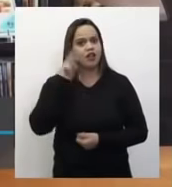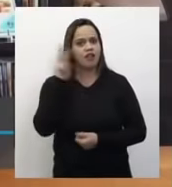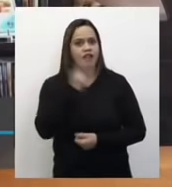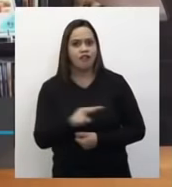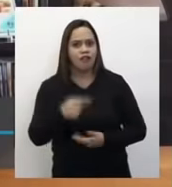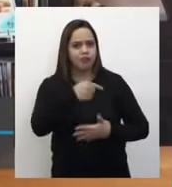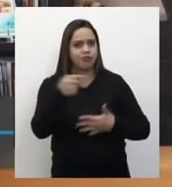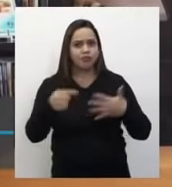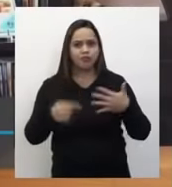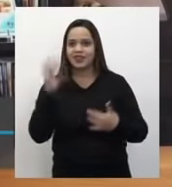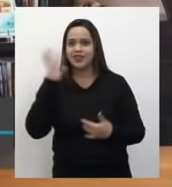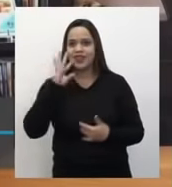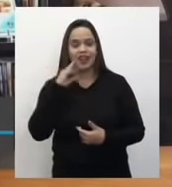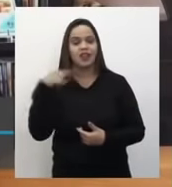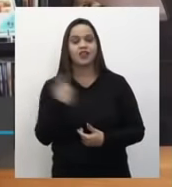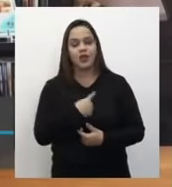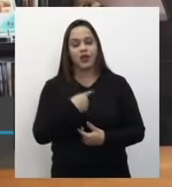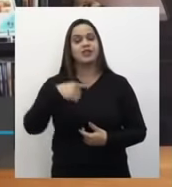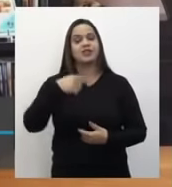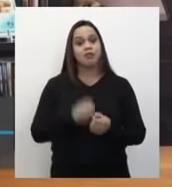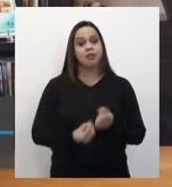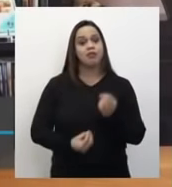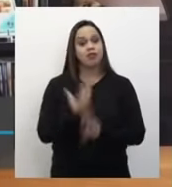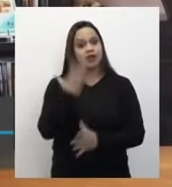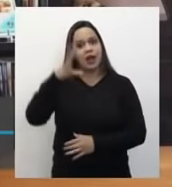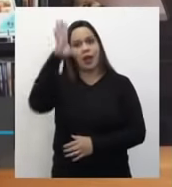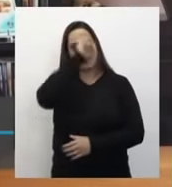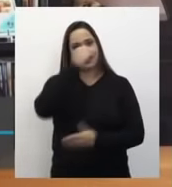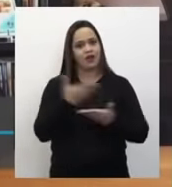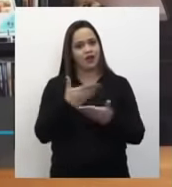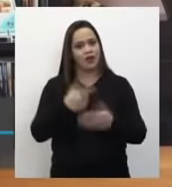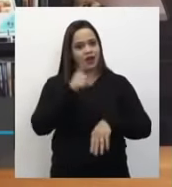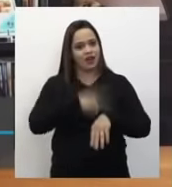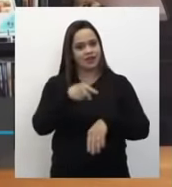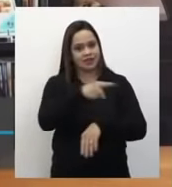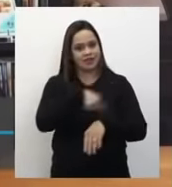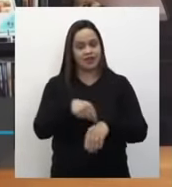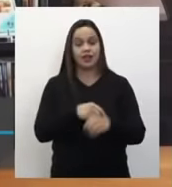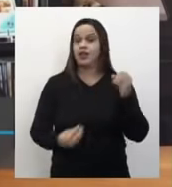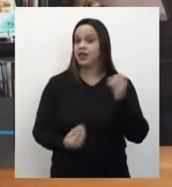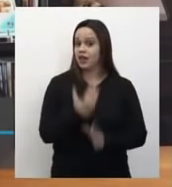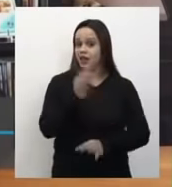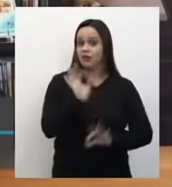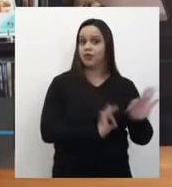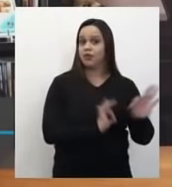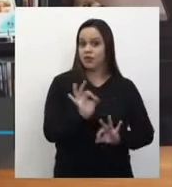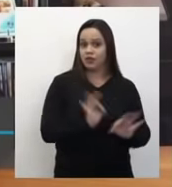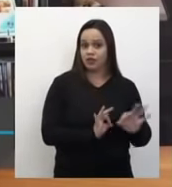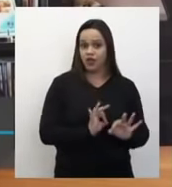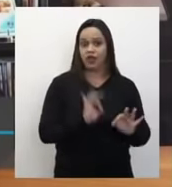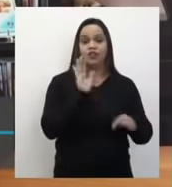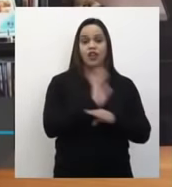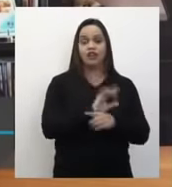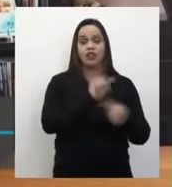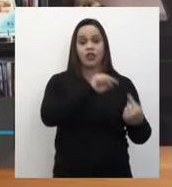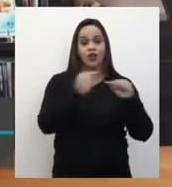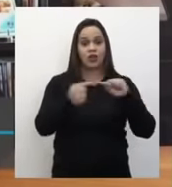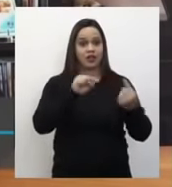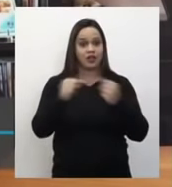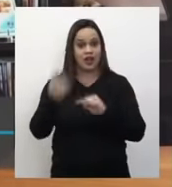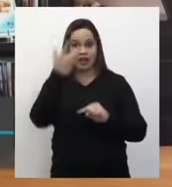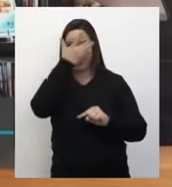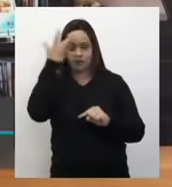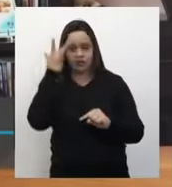coisa legal nós criamos e aprendemos nesses 40 e poucos minutos. Nós criamos um projeto que ajude a conectar as pessoas, diminuindo